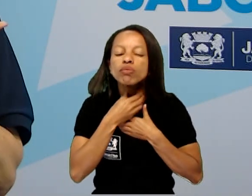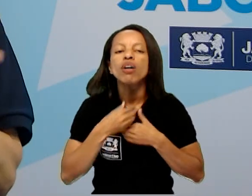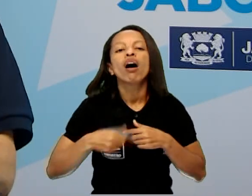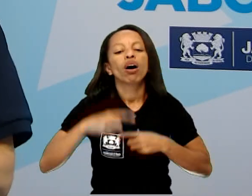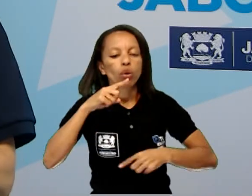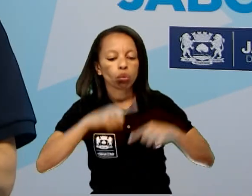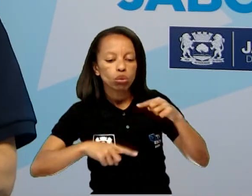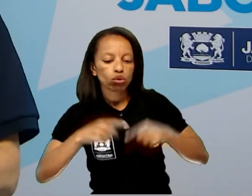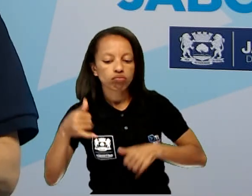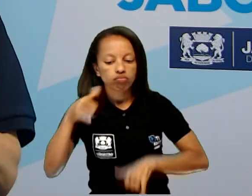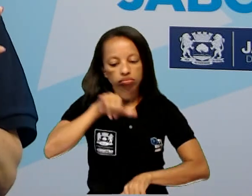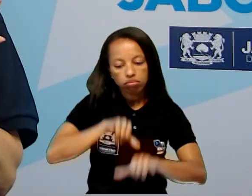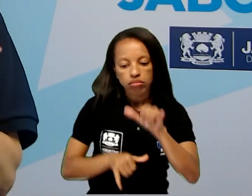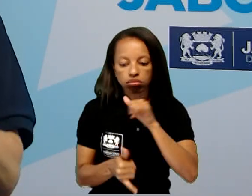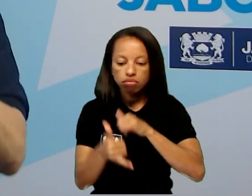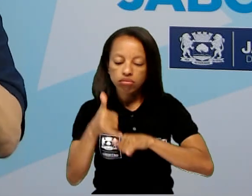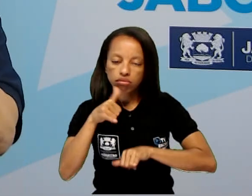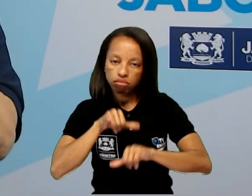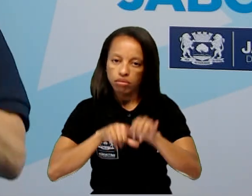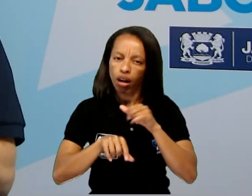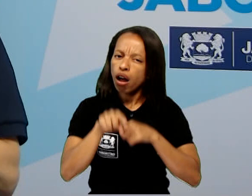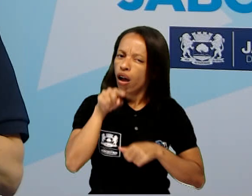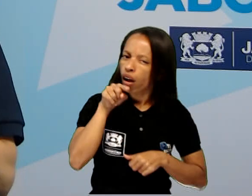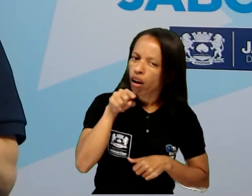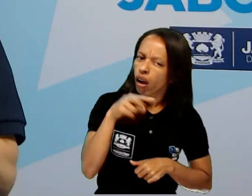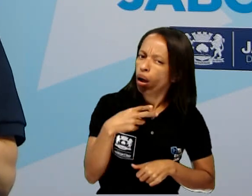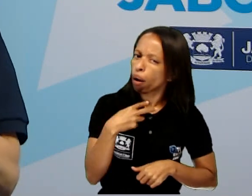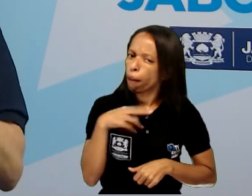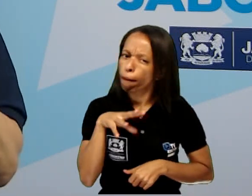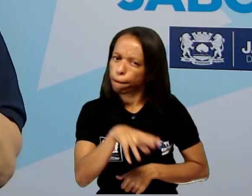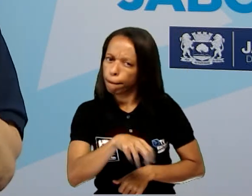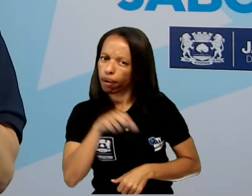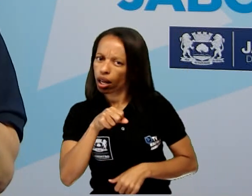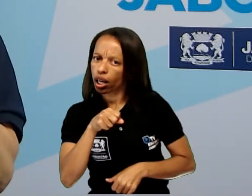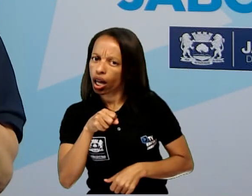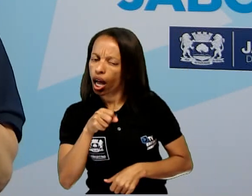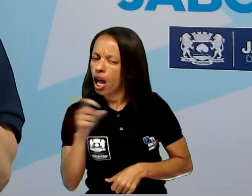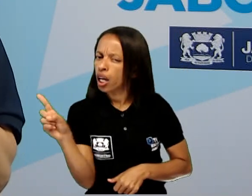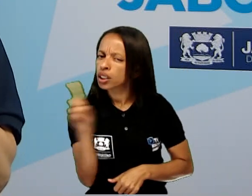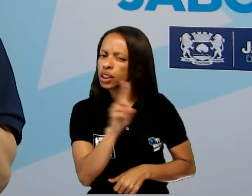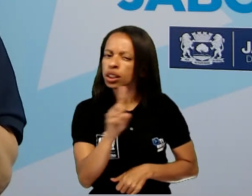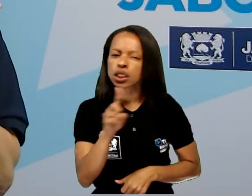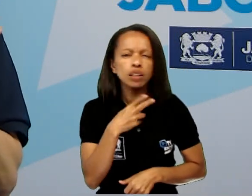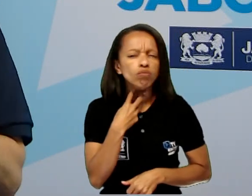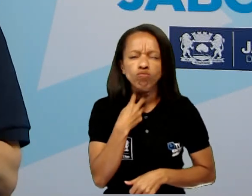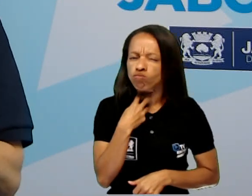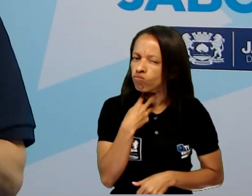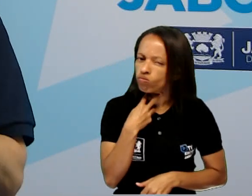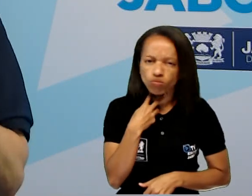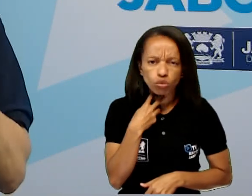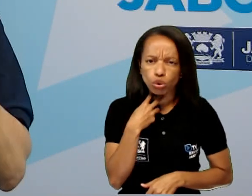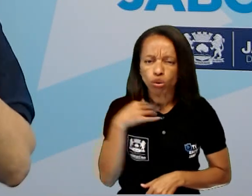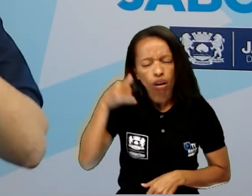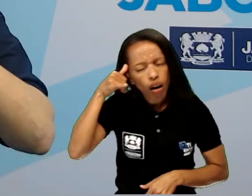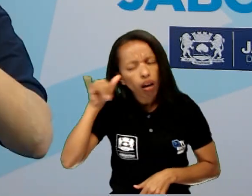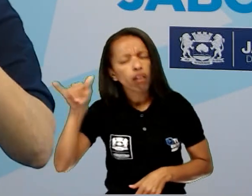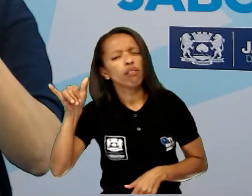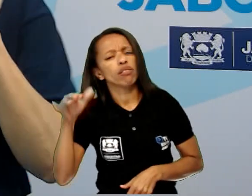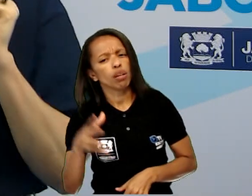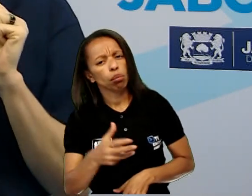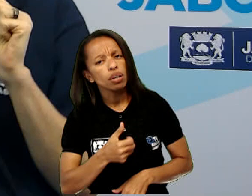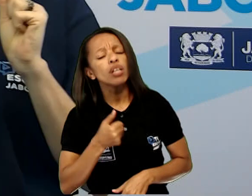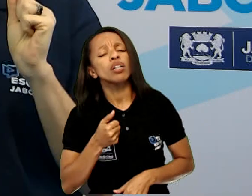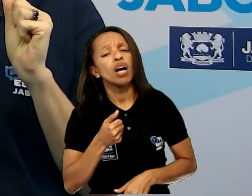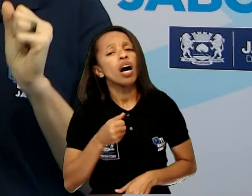produtos químicos, a criança, você não pode pegar, tá? Evita pegar nesses tipos de produtos, porque é isso quem tem que